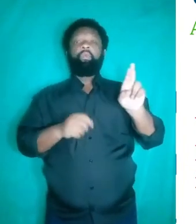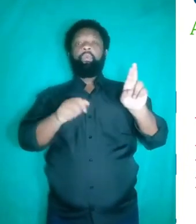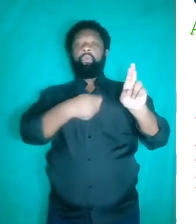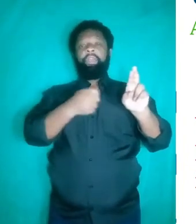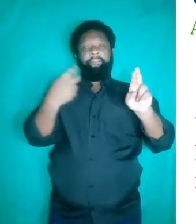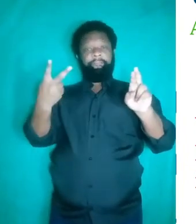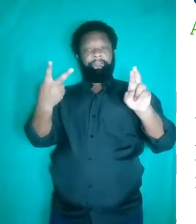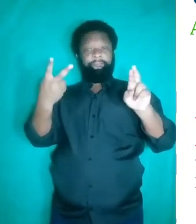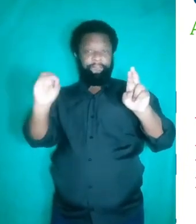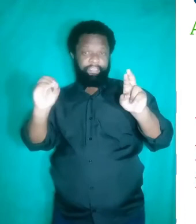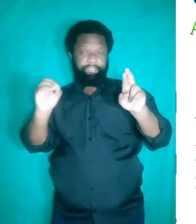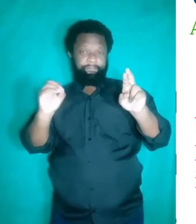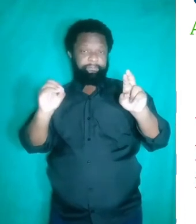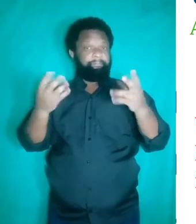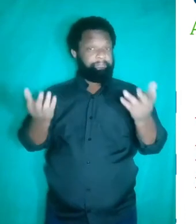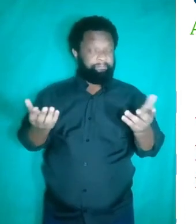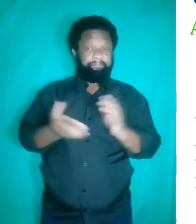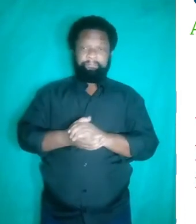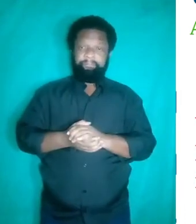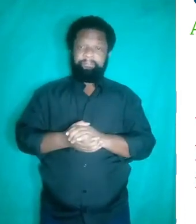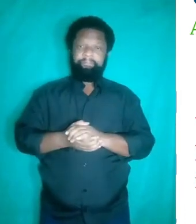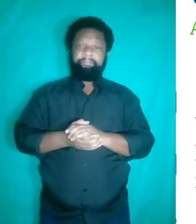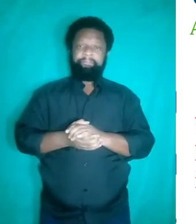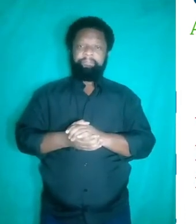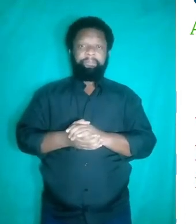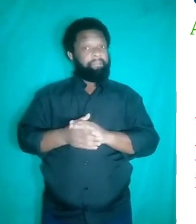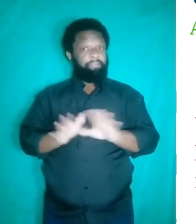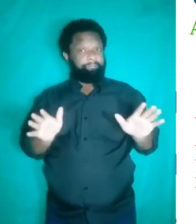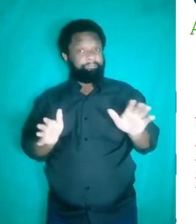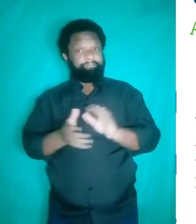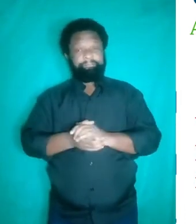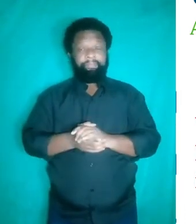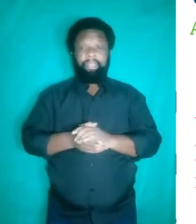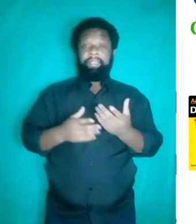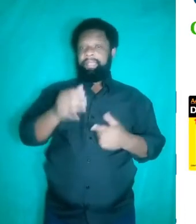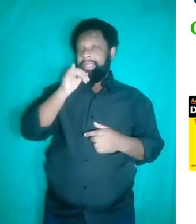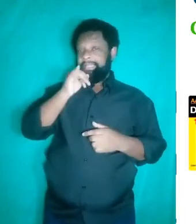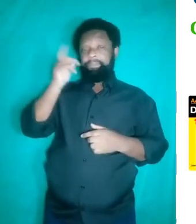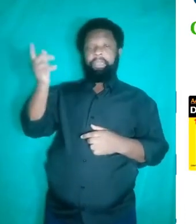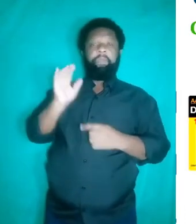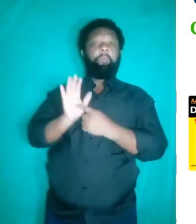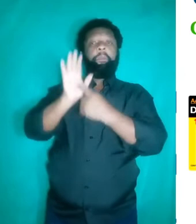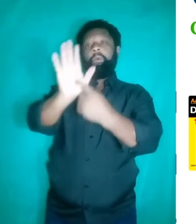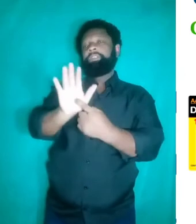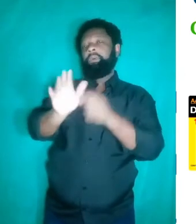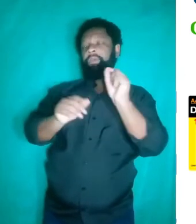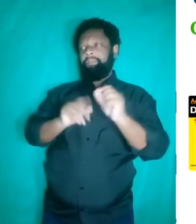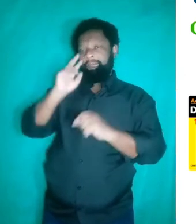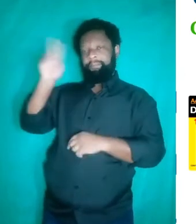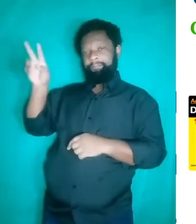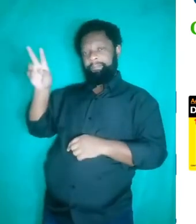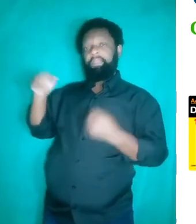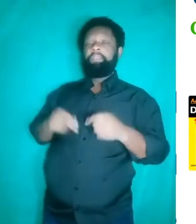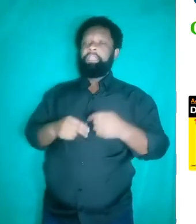20. Ele é um resistor ômico. Sempre 20, ok? Só isso. Aqui eu quero mostrar uma coisa